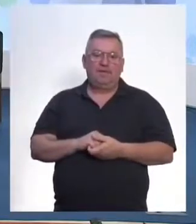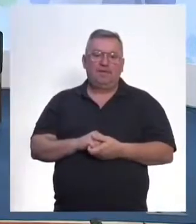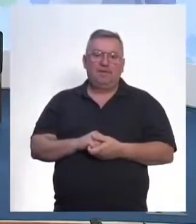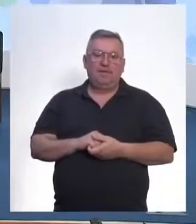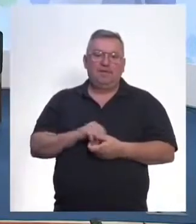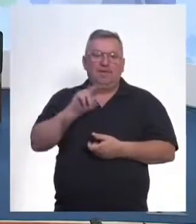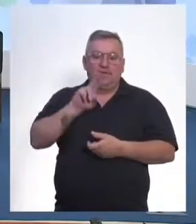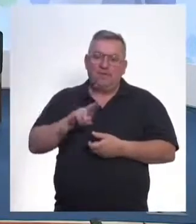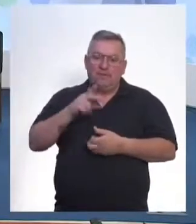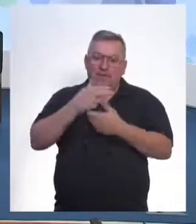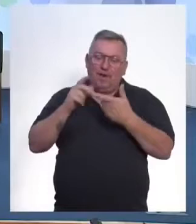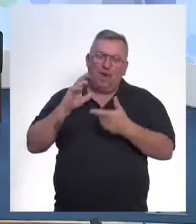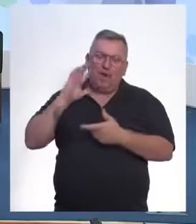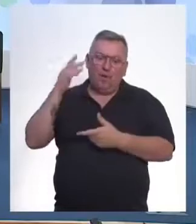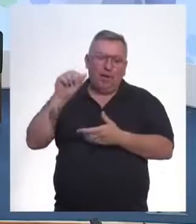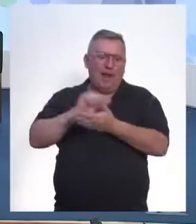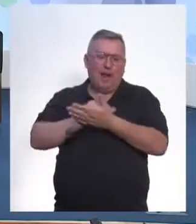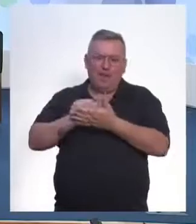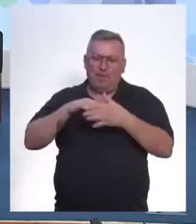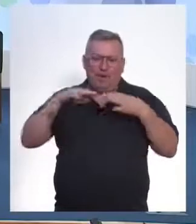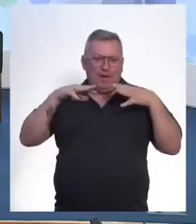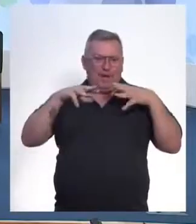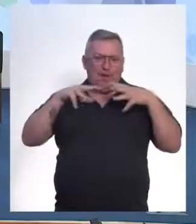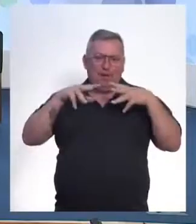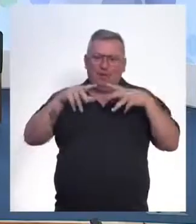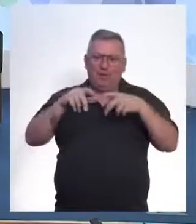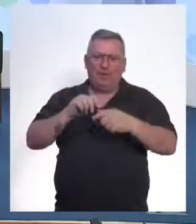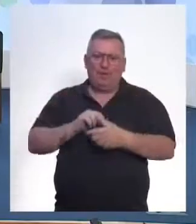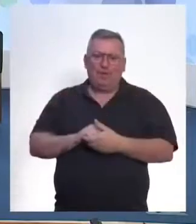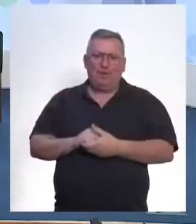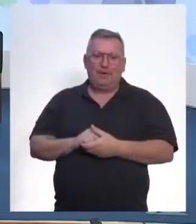recursos tecnológicos, acontece isso e a gente faz bobeirinha.